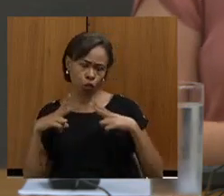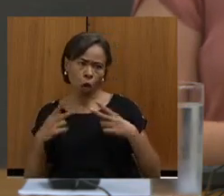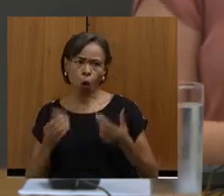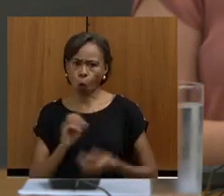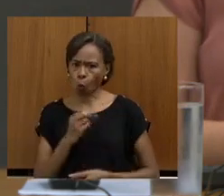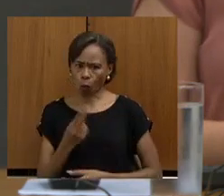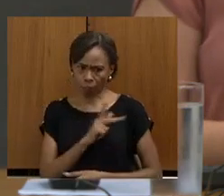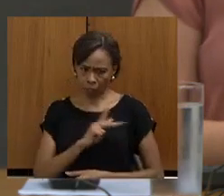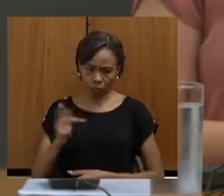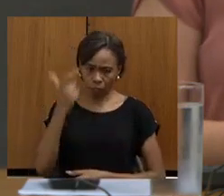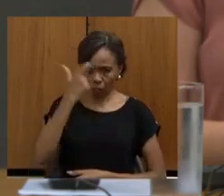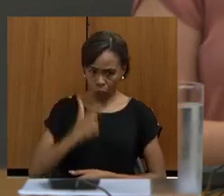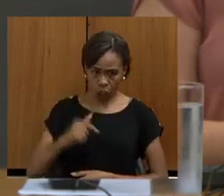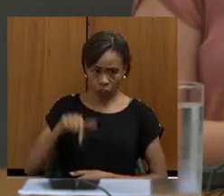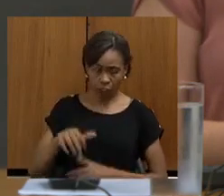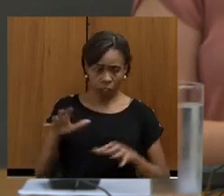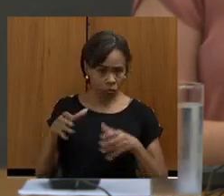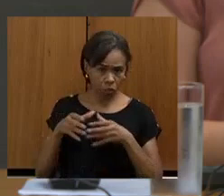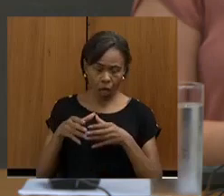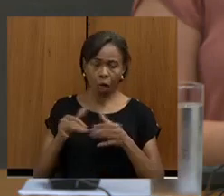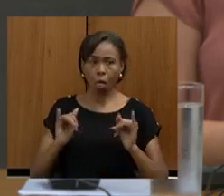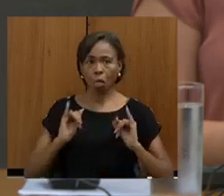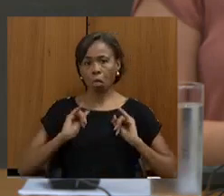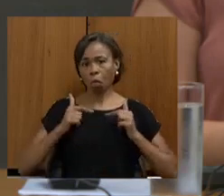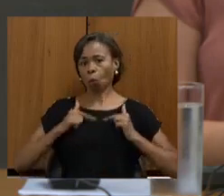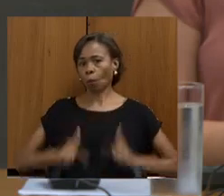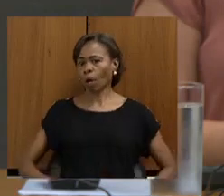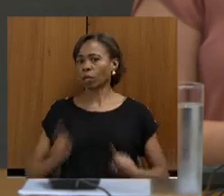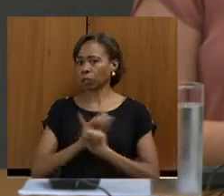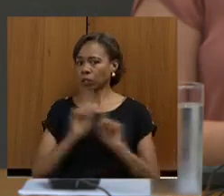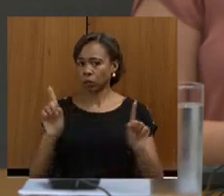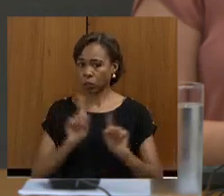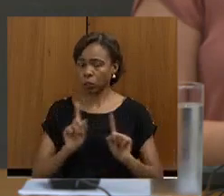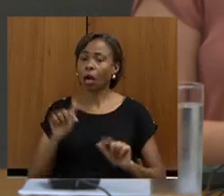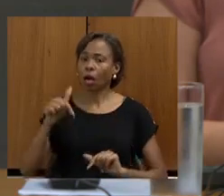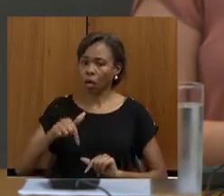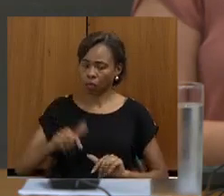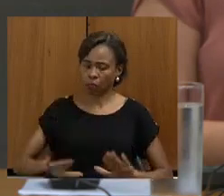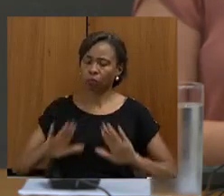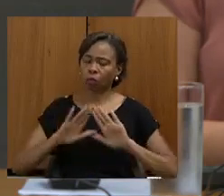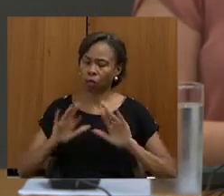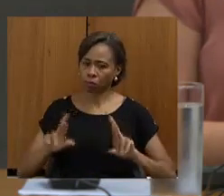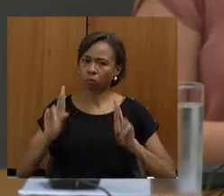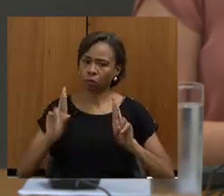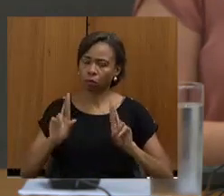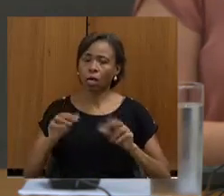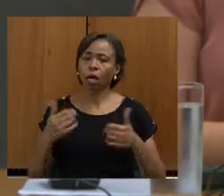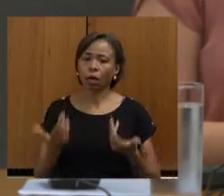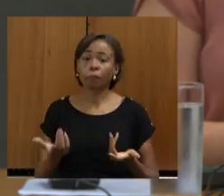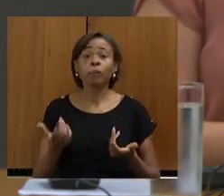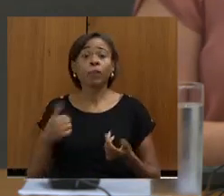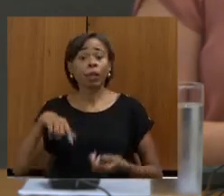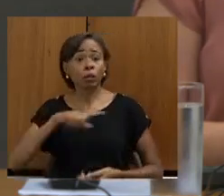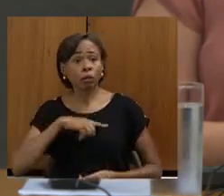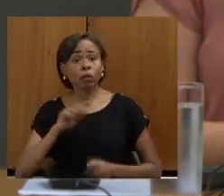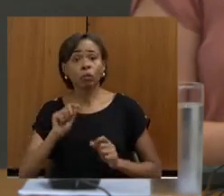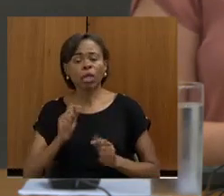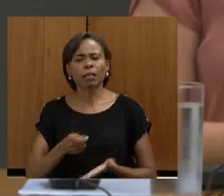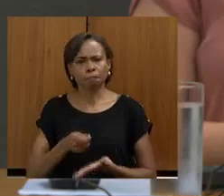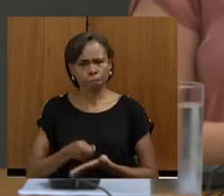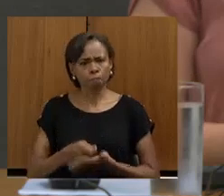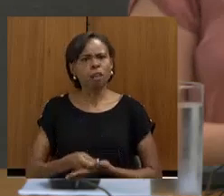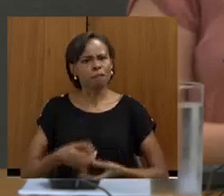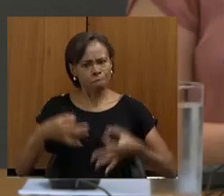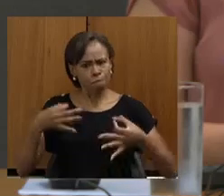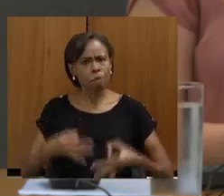comissão, se abster de qualquer situação que essa casa possa construir. Então, nós vamos entrar firme nessa